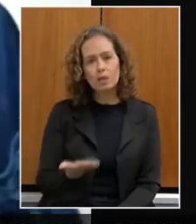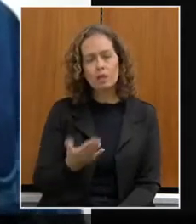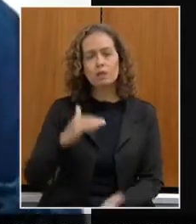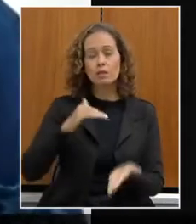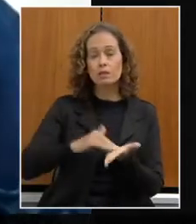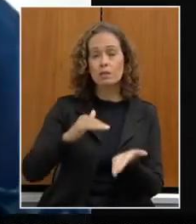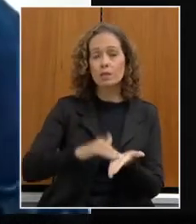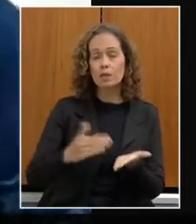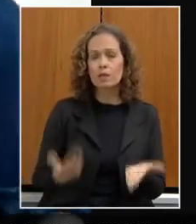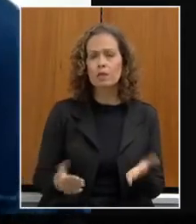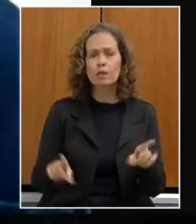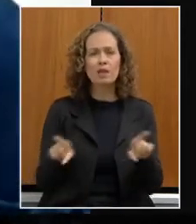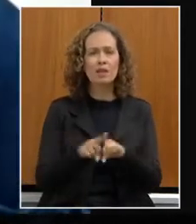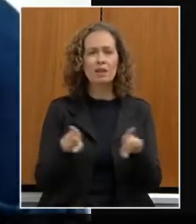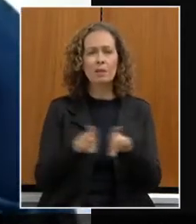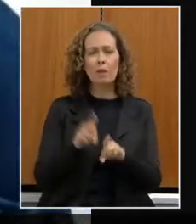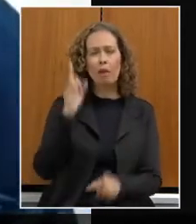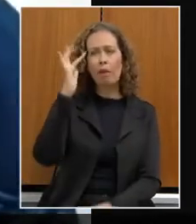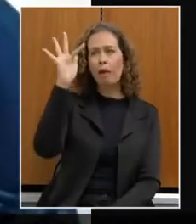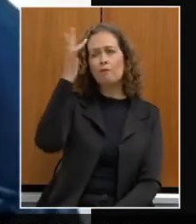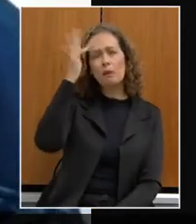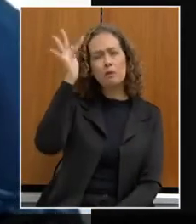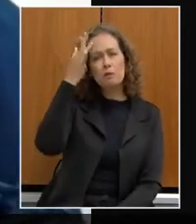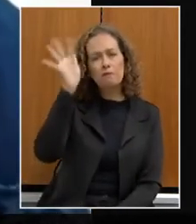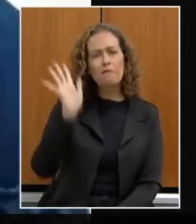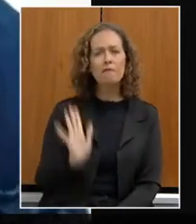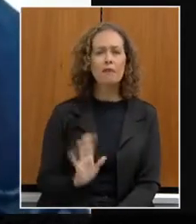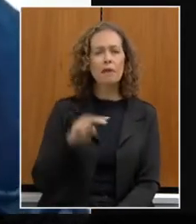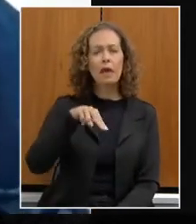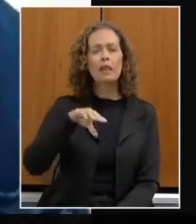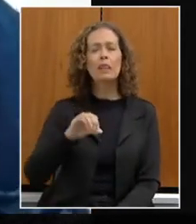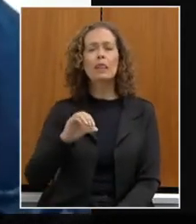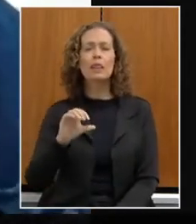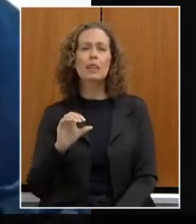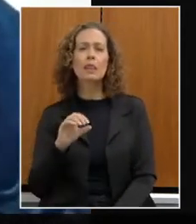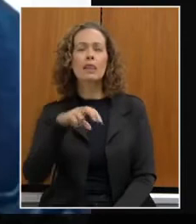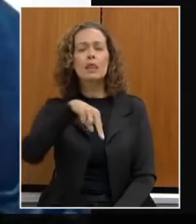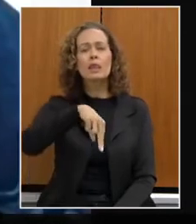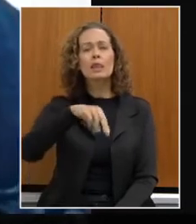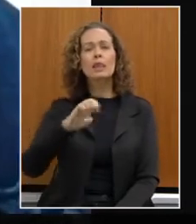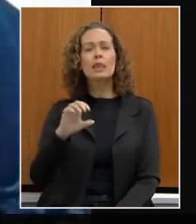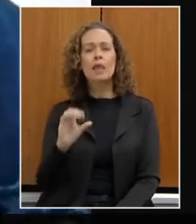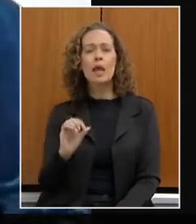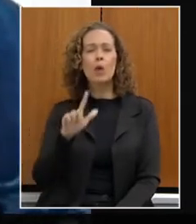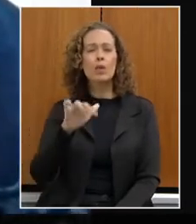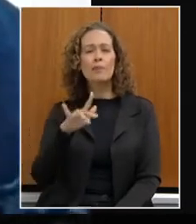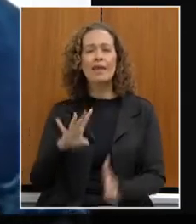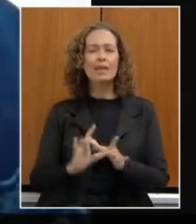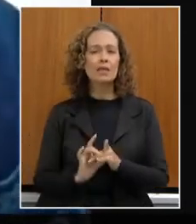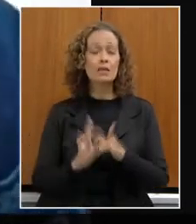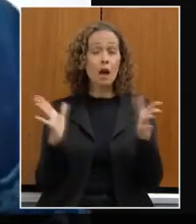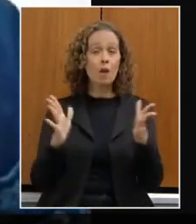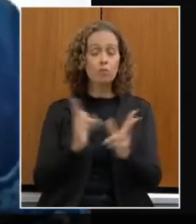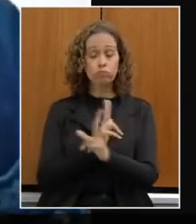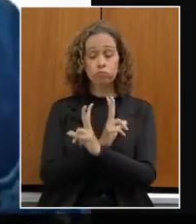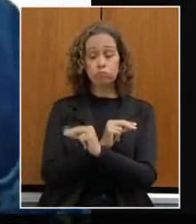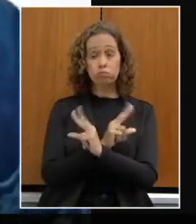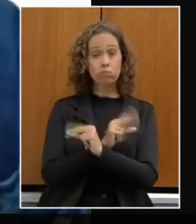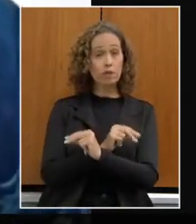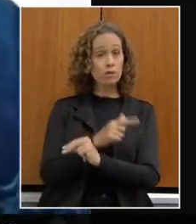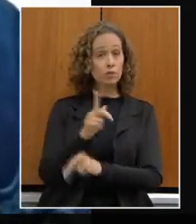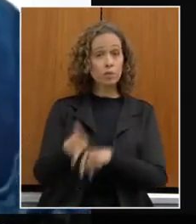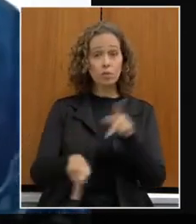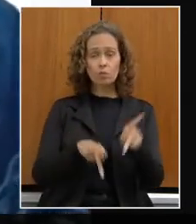com a sua filosofia neoliberal está deixando o povo morrer aqui em partes de Minas numa